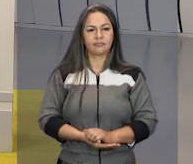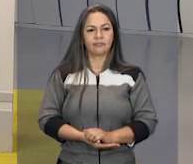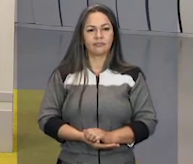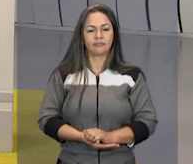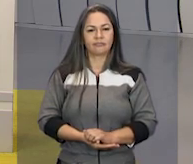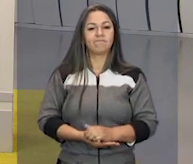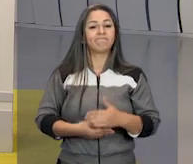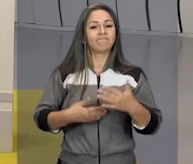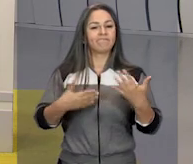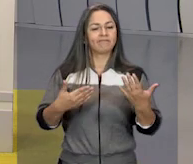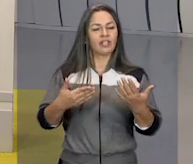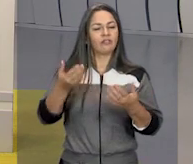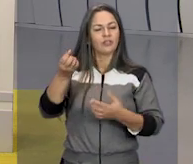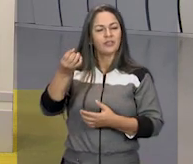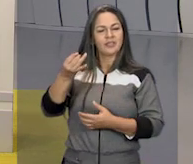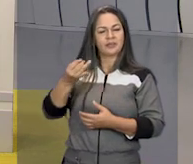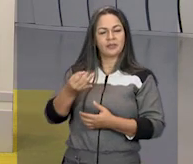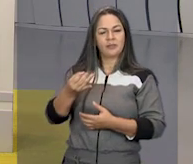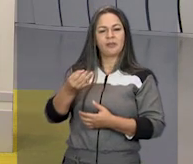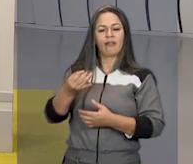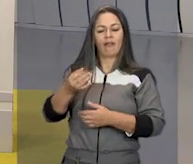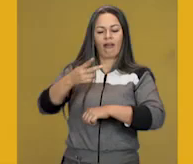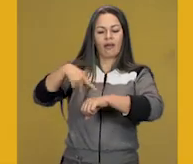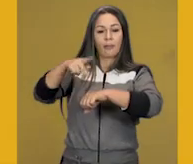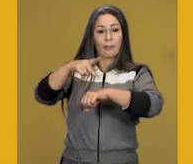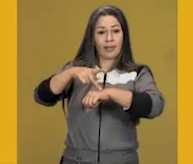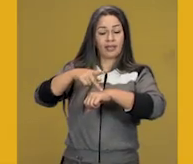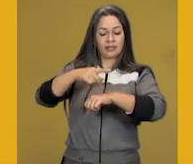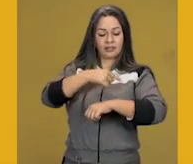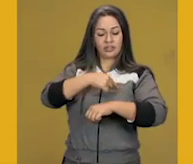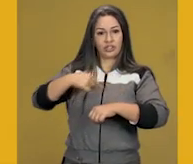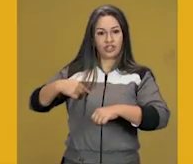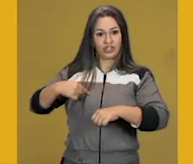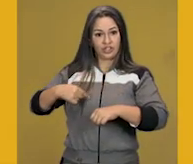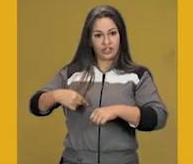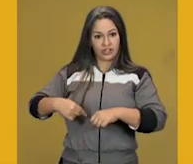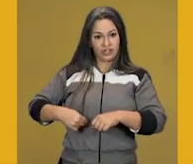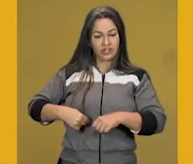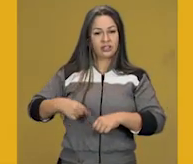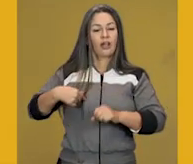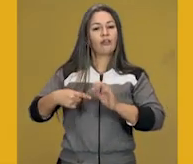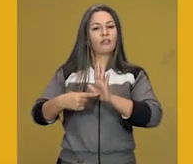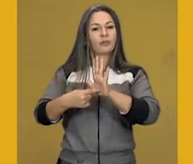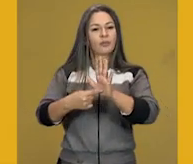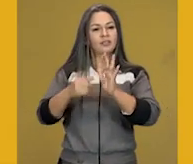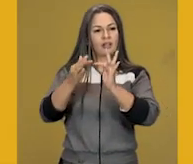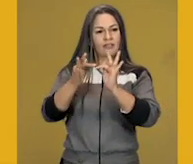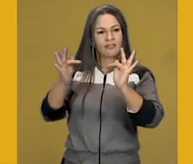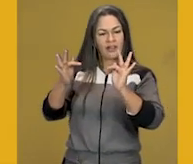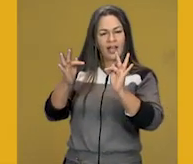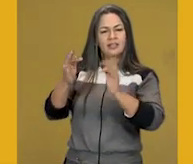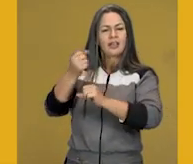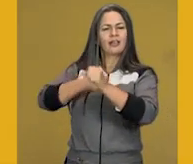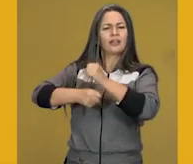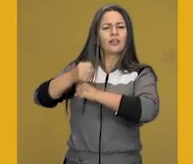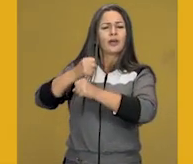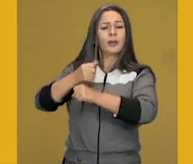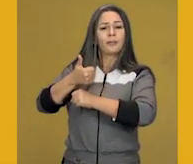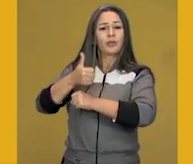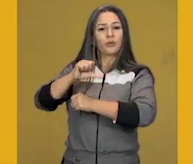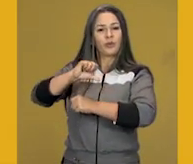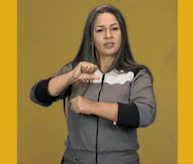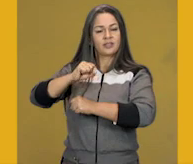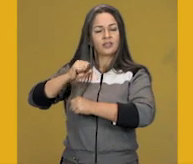para começar a falar da China e da Índia, mas principalmente da China, eu vou deixar uma citação aqui do John Jay, de 1889, e ele fala